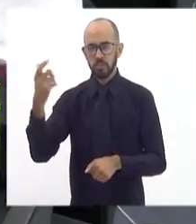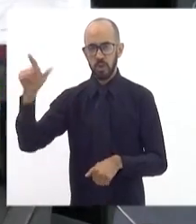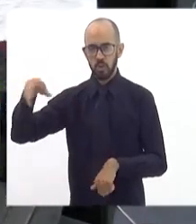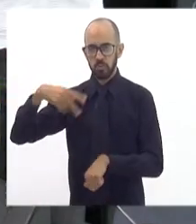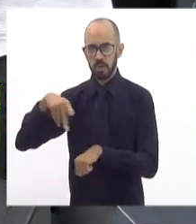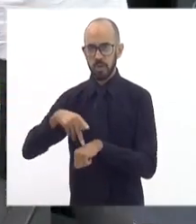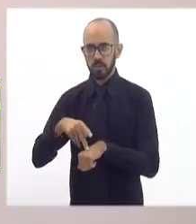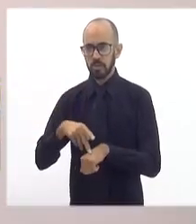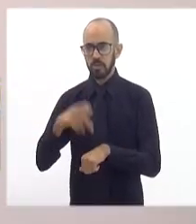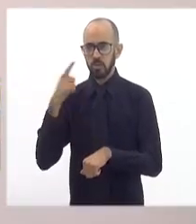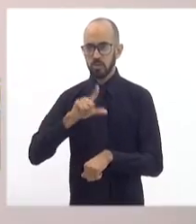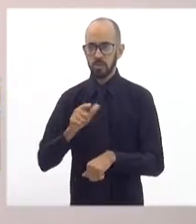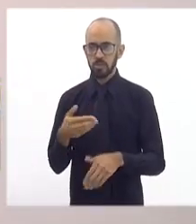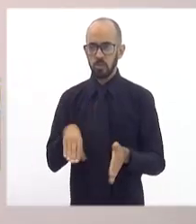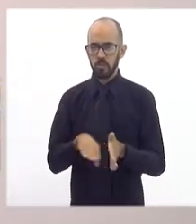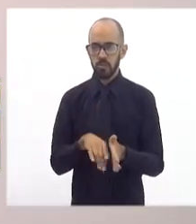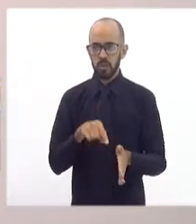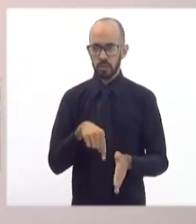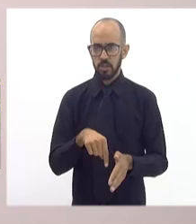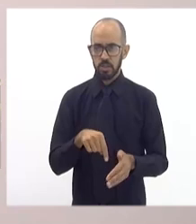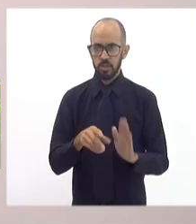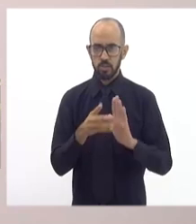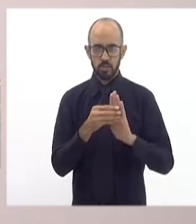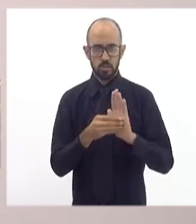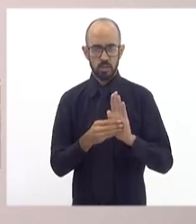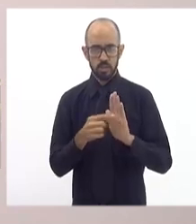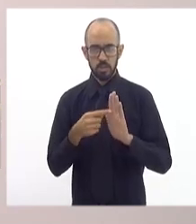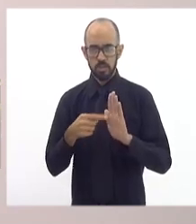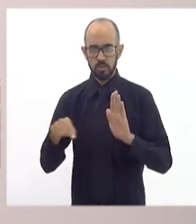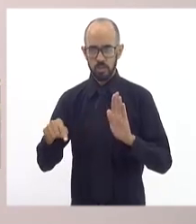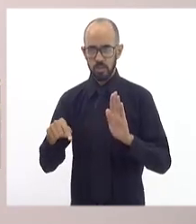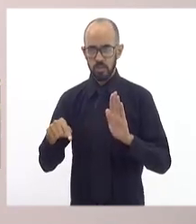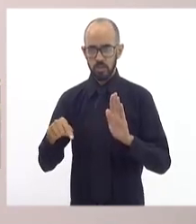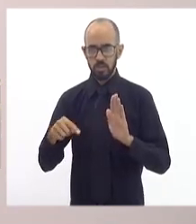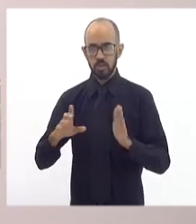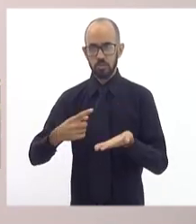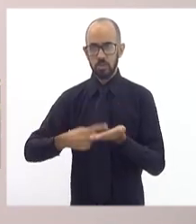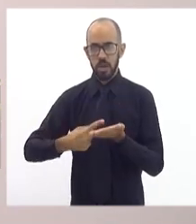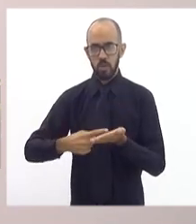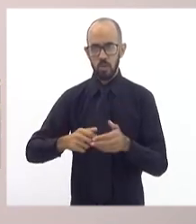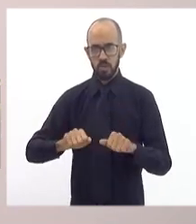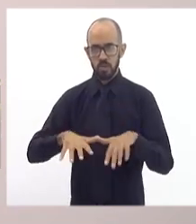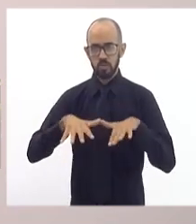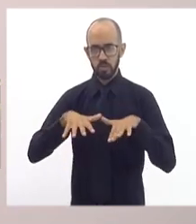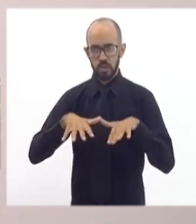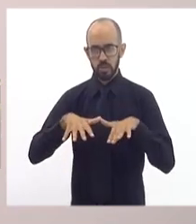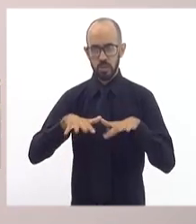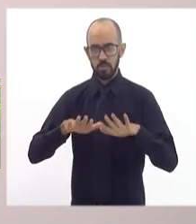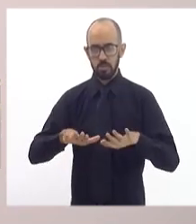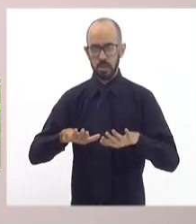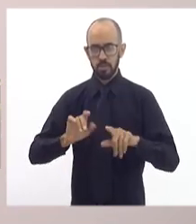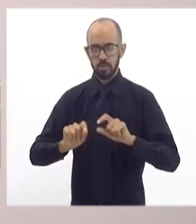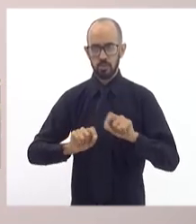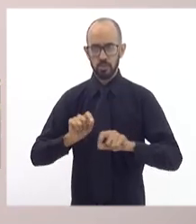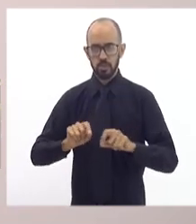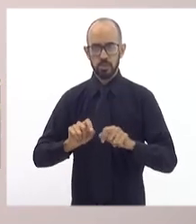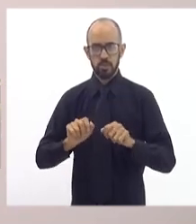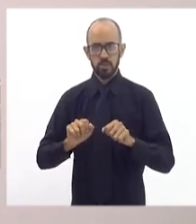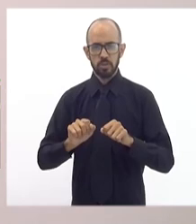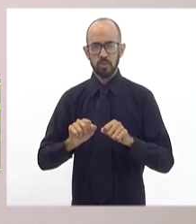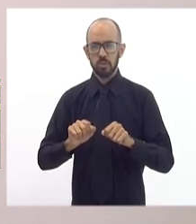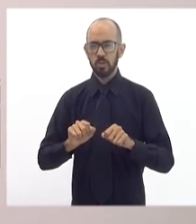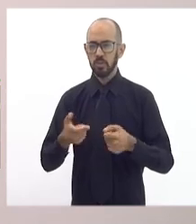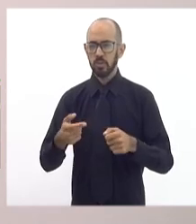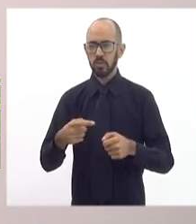Então não conseguimos colocar na agenda a gente até essa audiência foi marcada né o deputado Então mas a gente fez questão